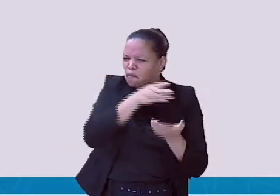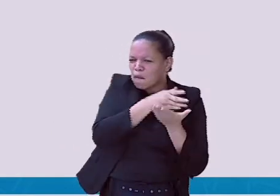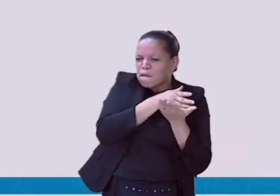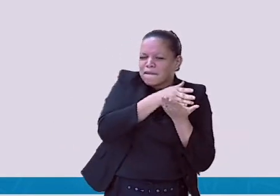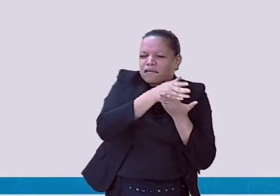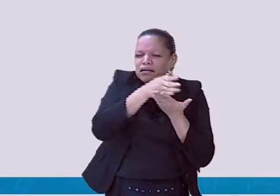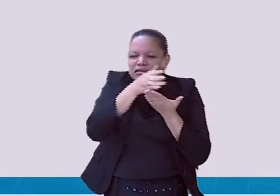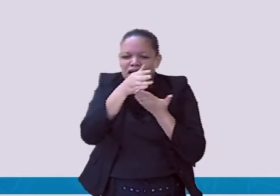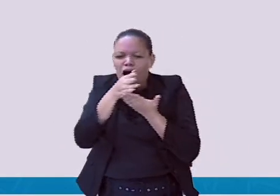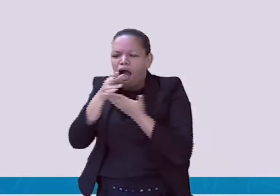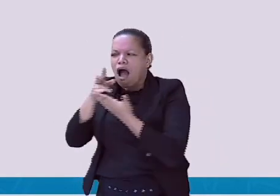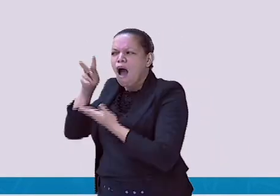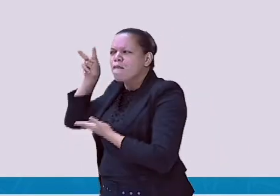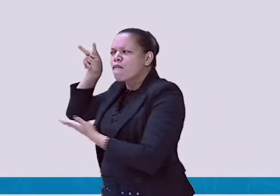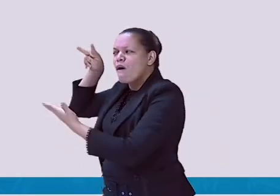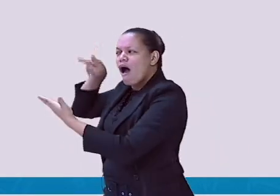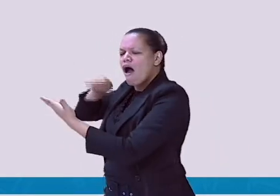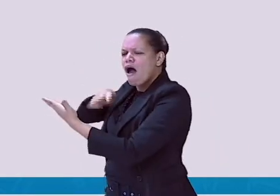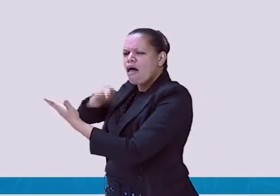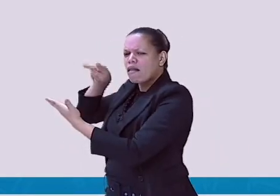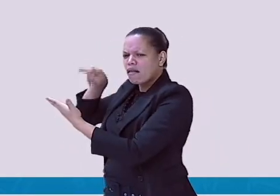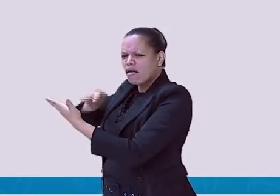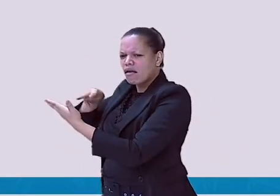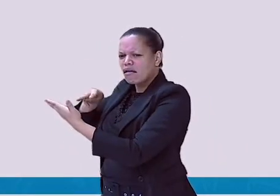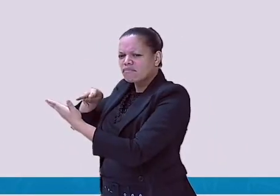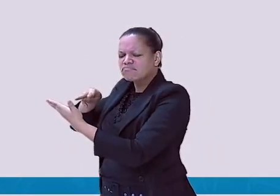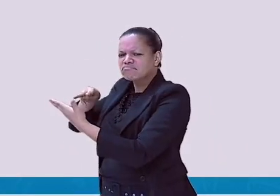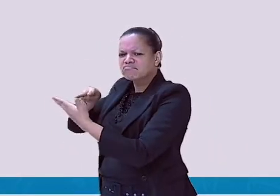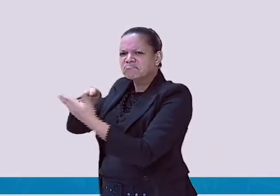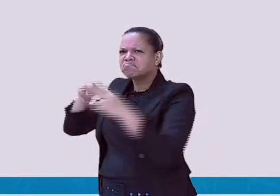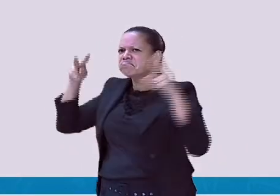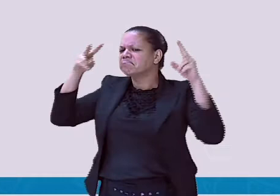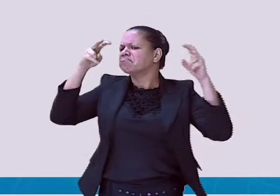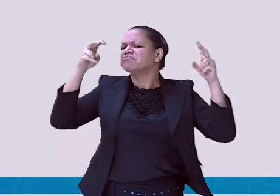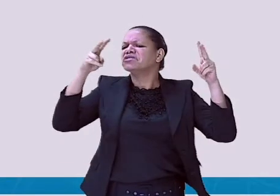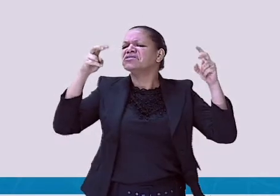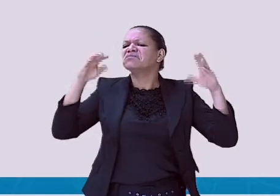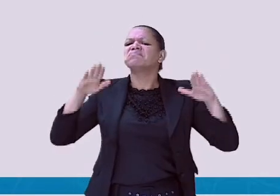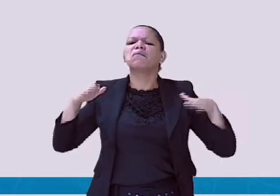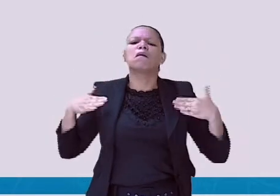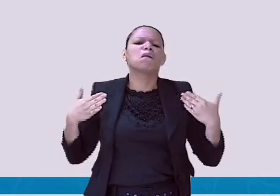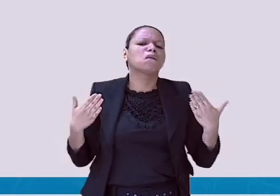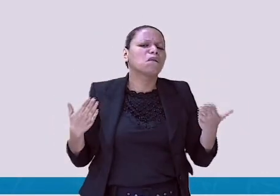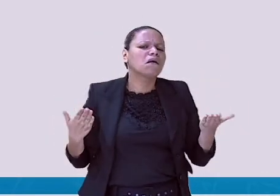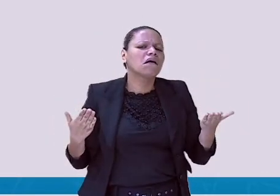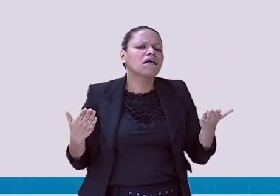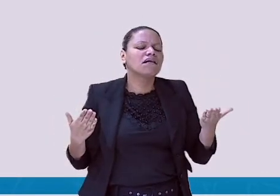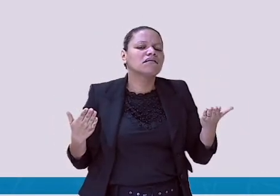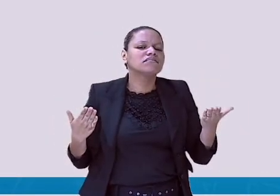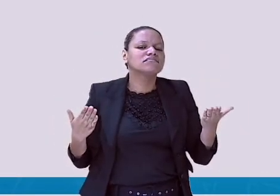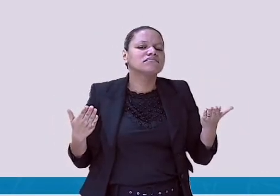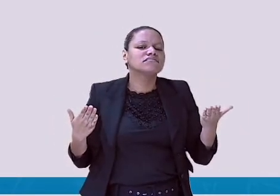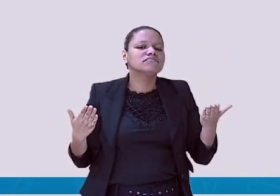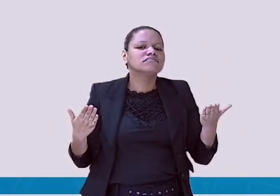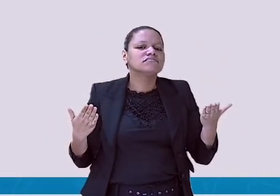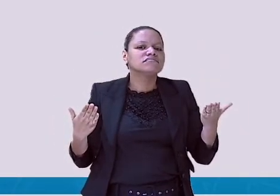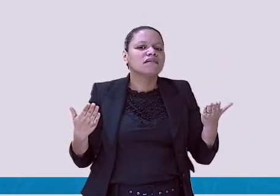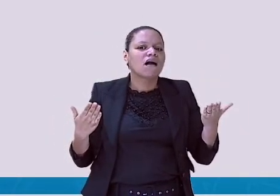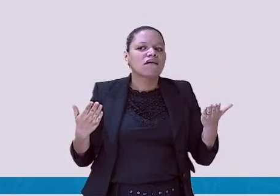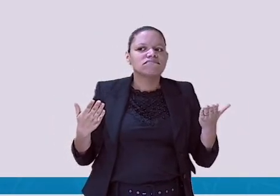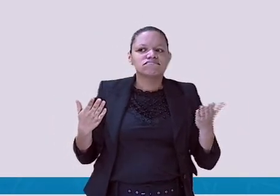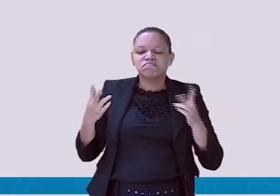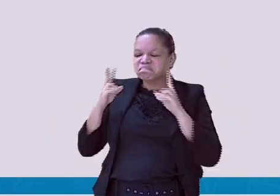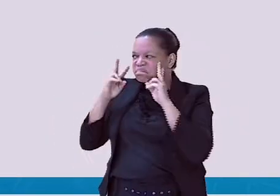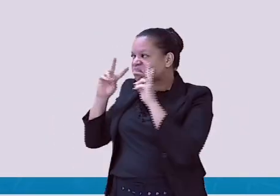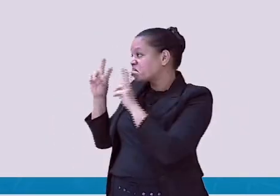que a gente estaria lendo o título e que pelo título nós já tínhamos uma